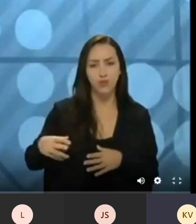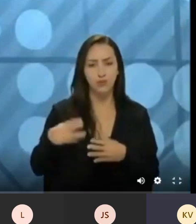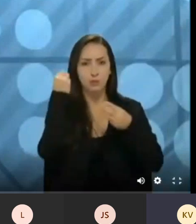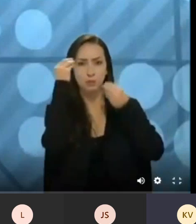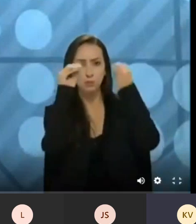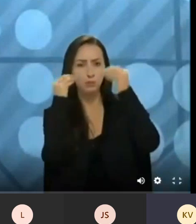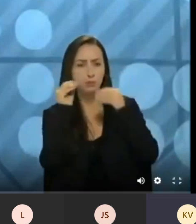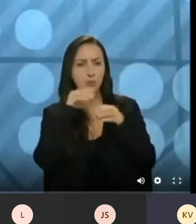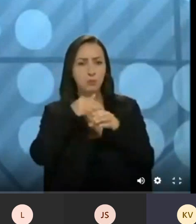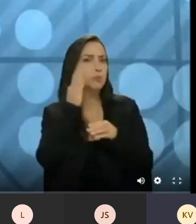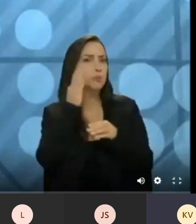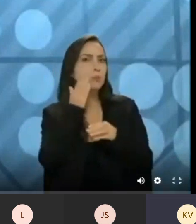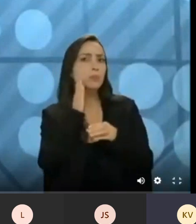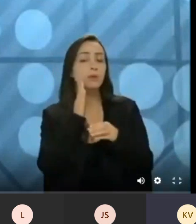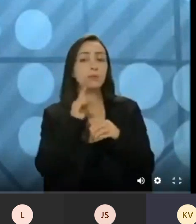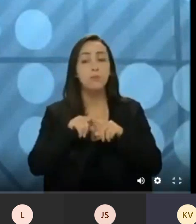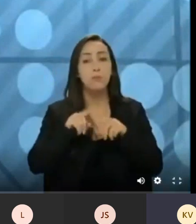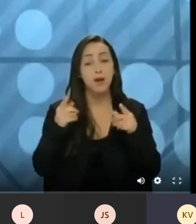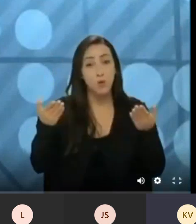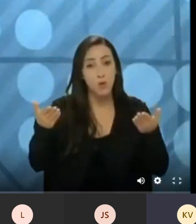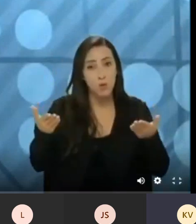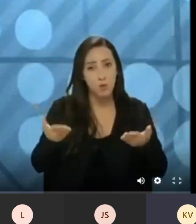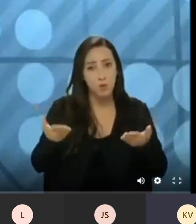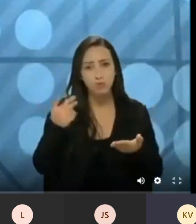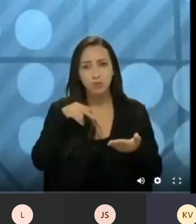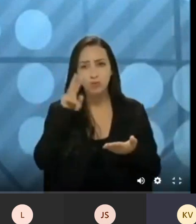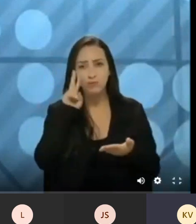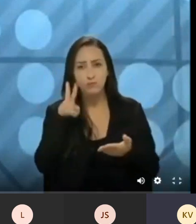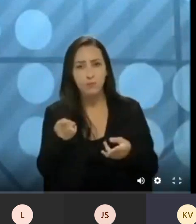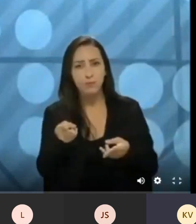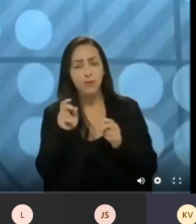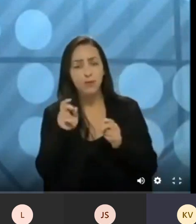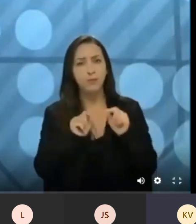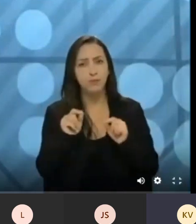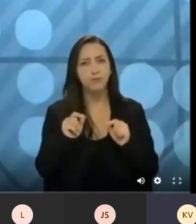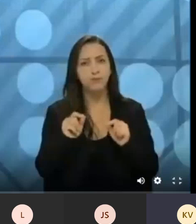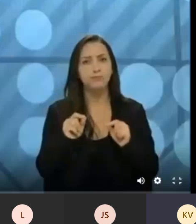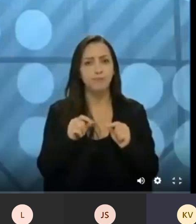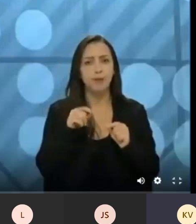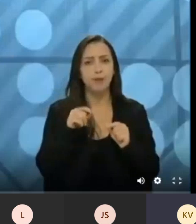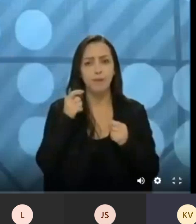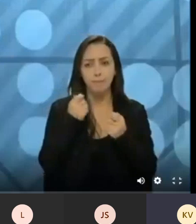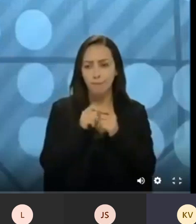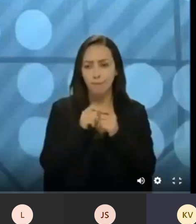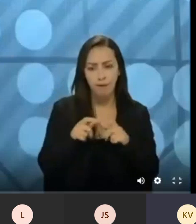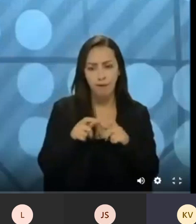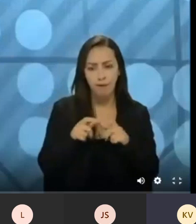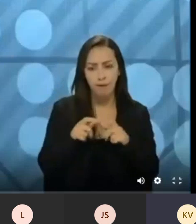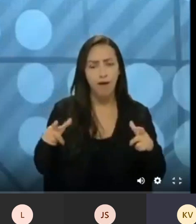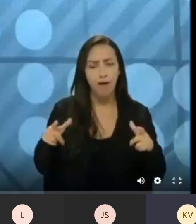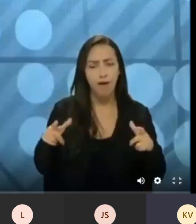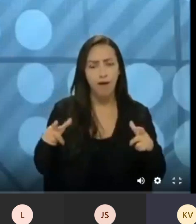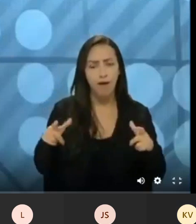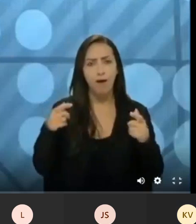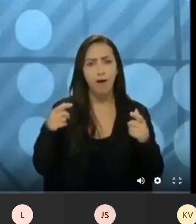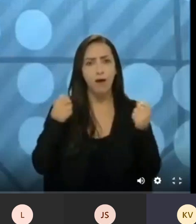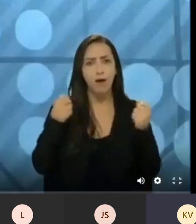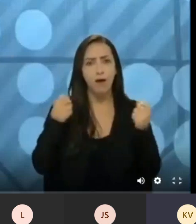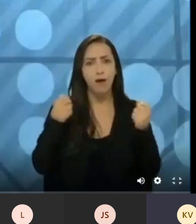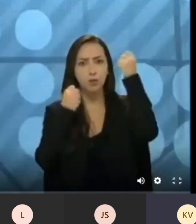de cosméticos e nos dias de hoje a gente observa que é muito crescente a indústria